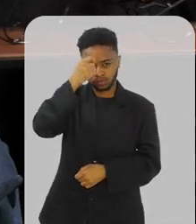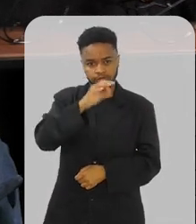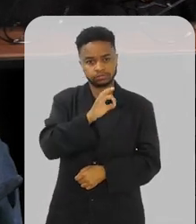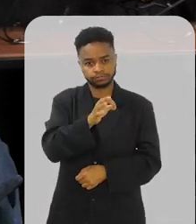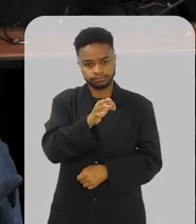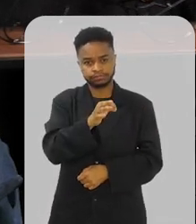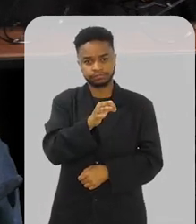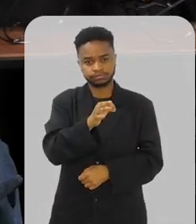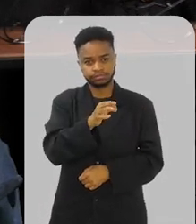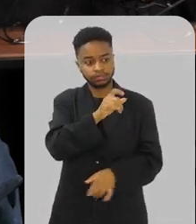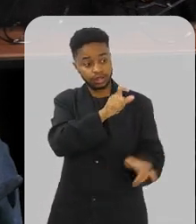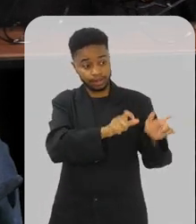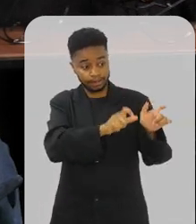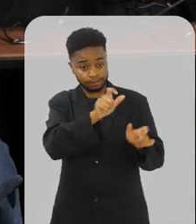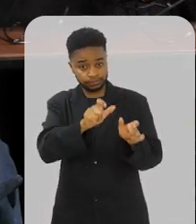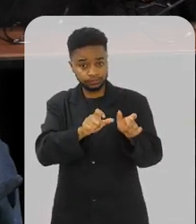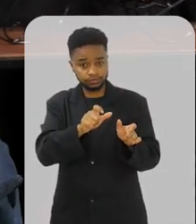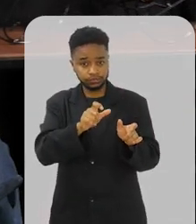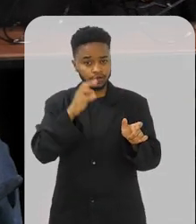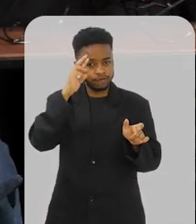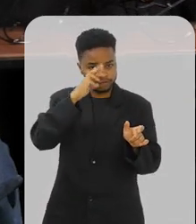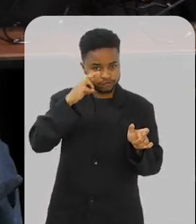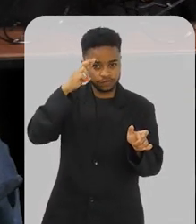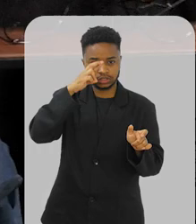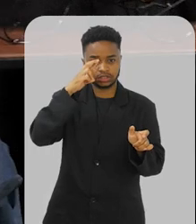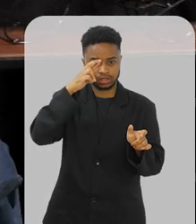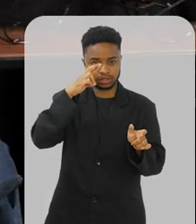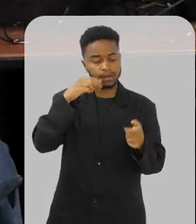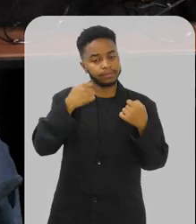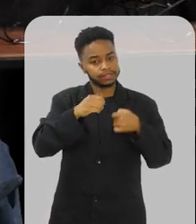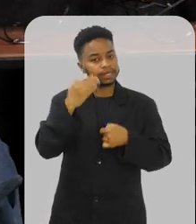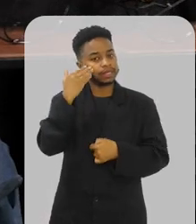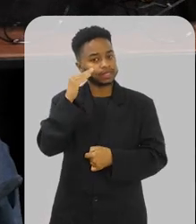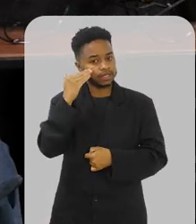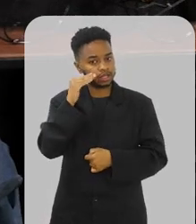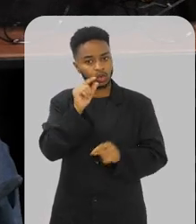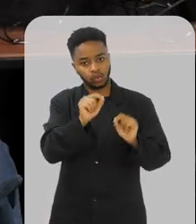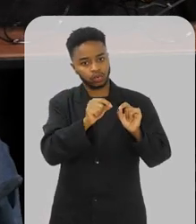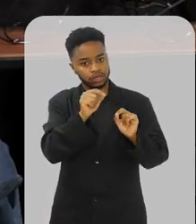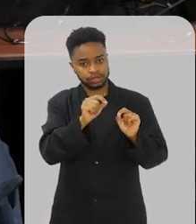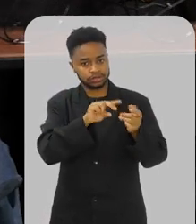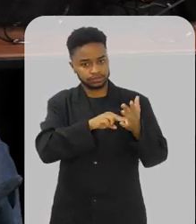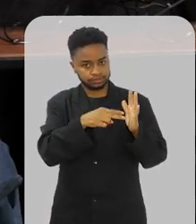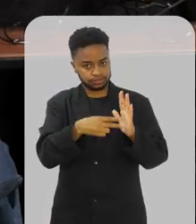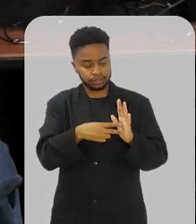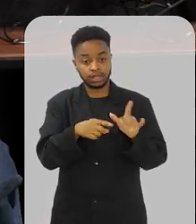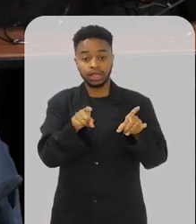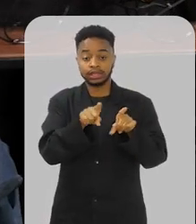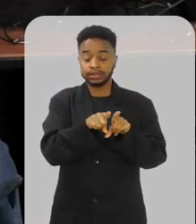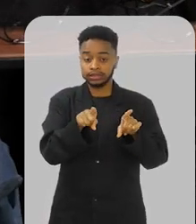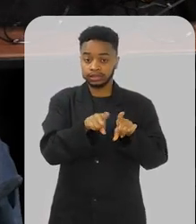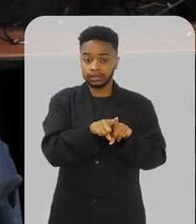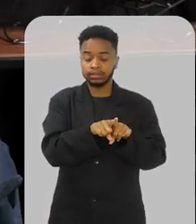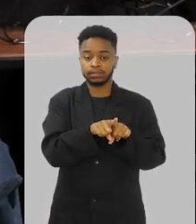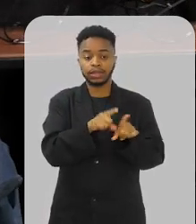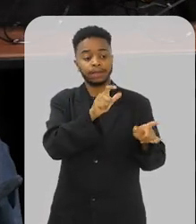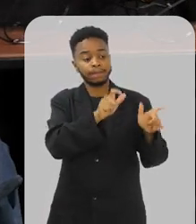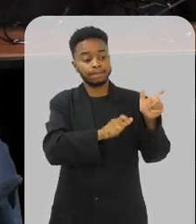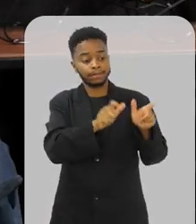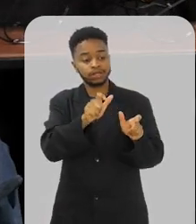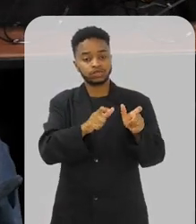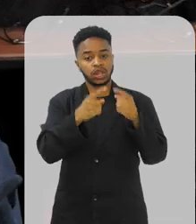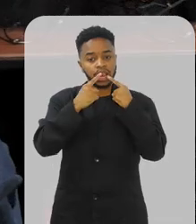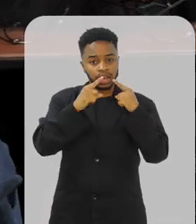conscientização das pessoas que fiscalizam, para entender o que é, e também